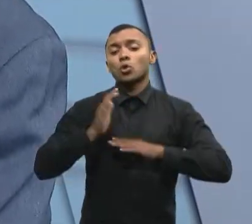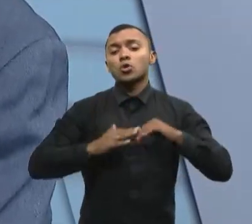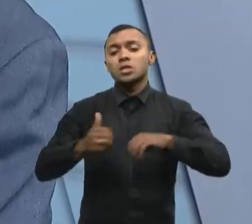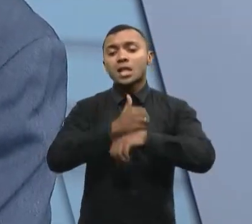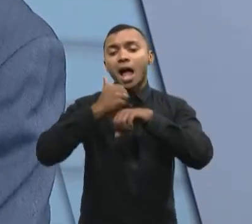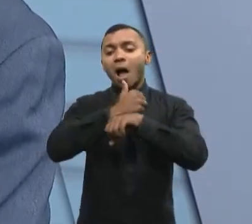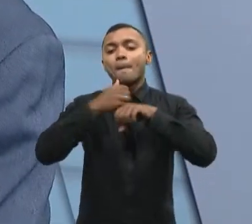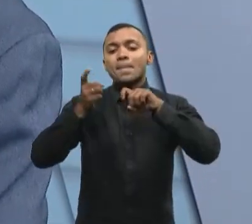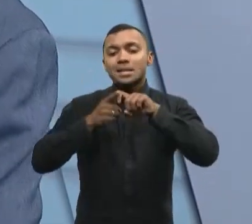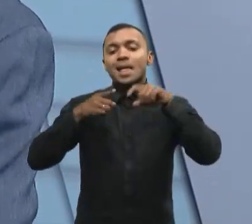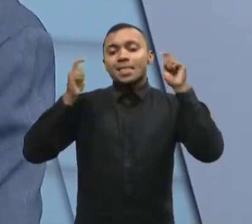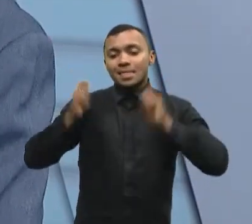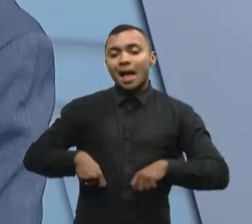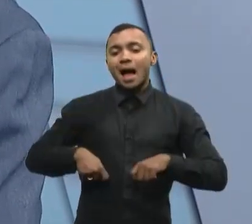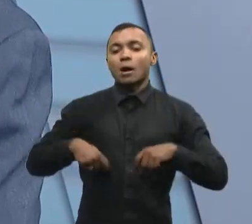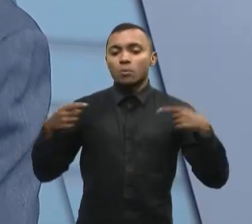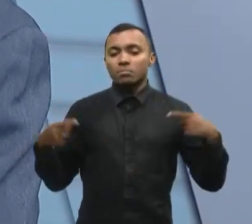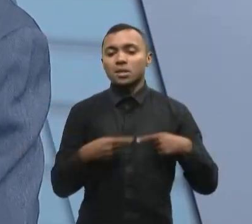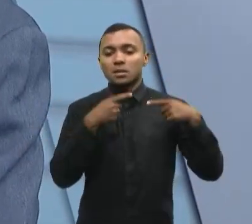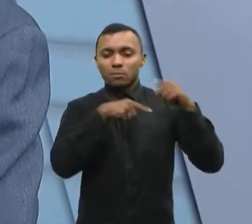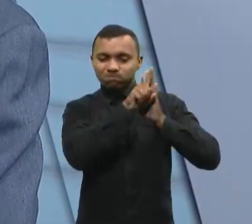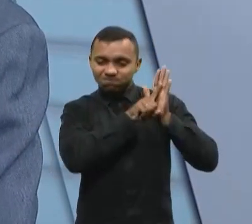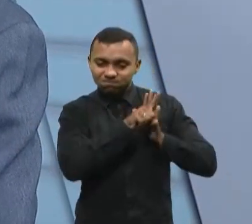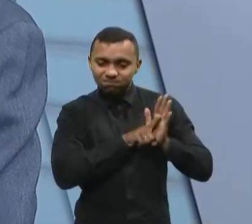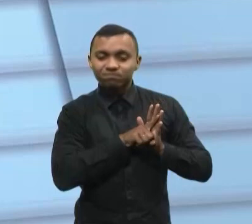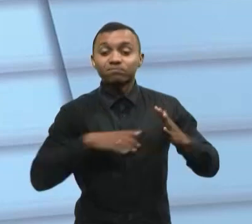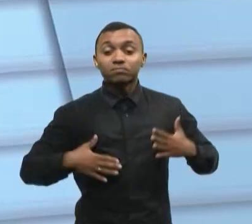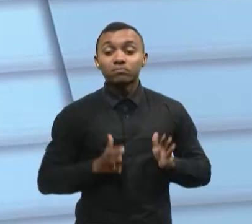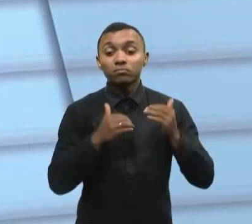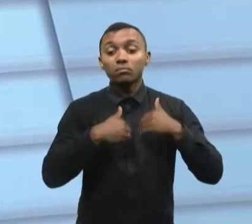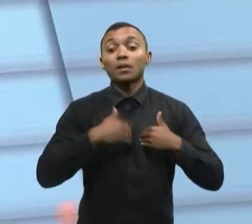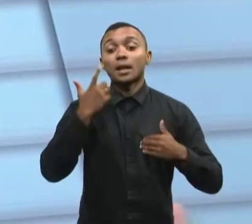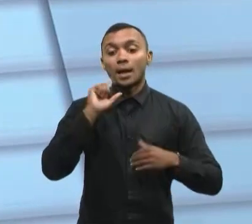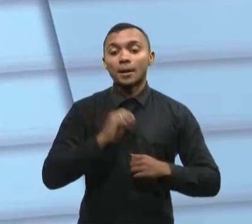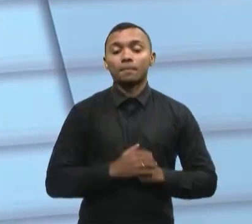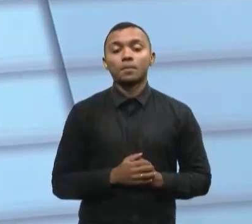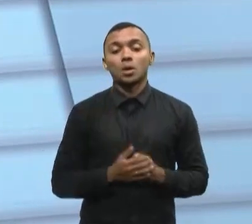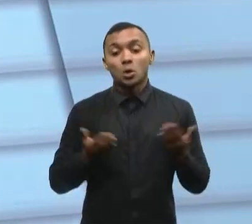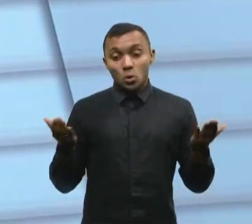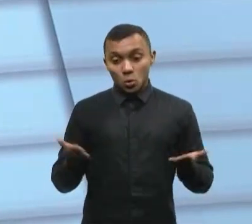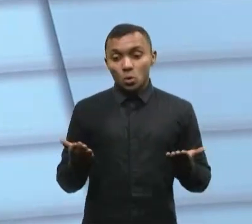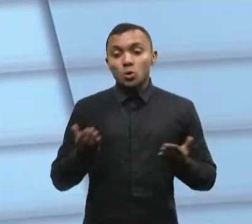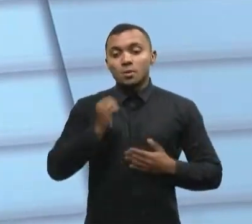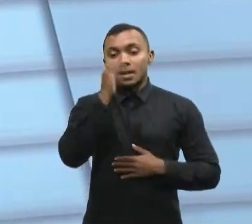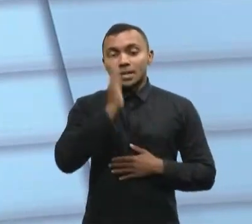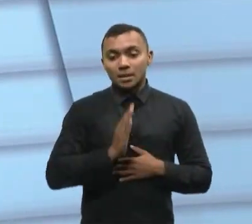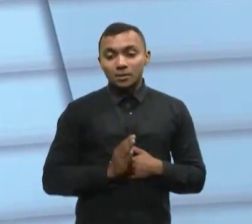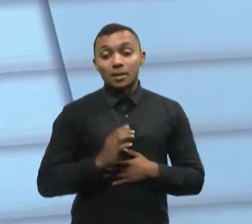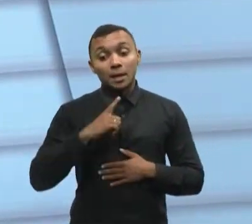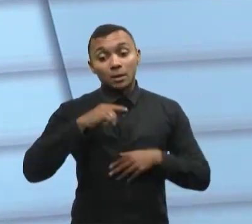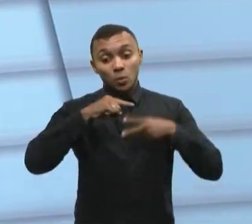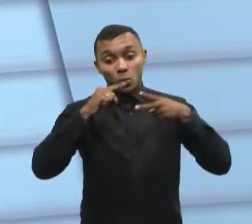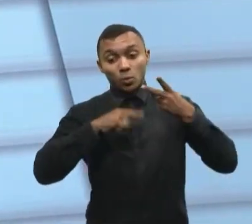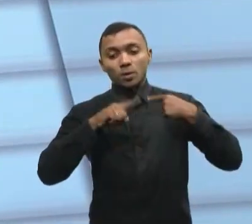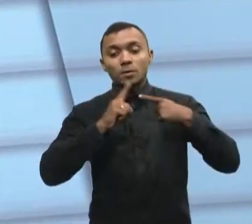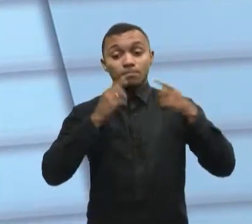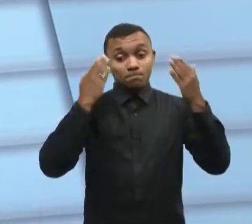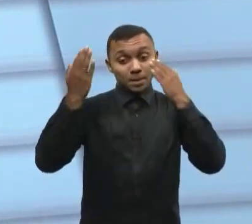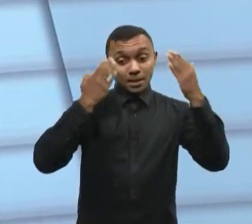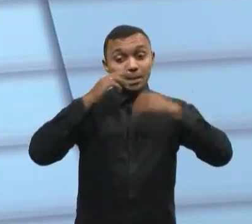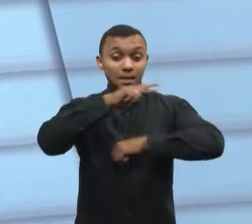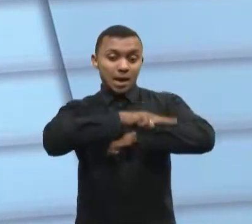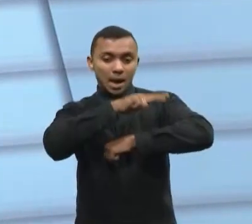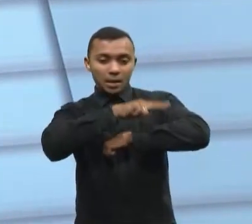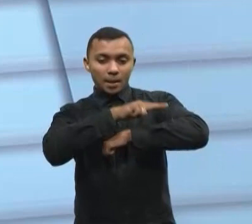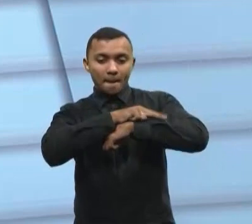faz esse... Então, no Brasil, ele é muito centrado no neuropediatra e no psiquiatra. Ah, no psiquiatra. Não é o pediatra.